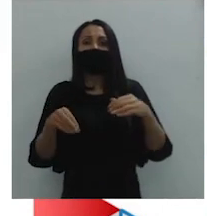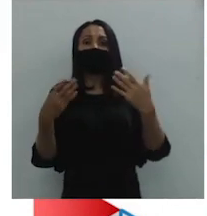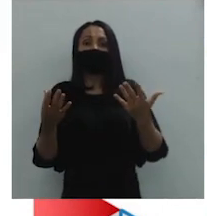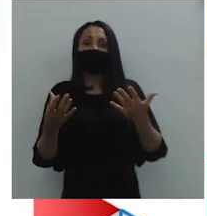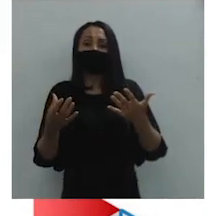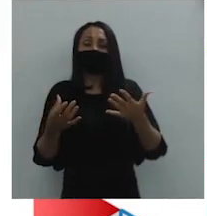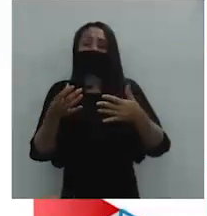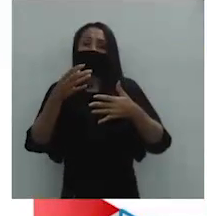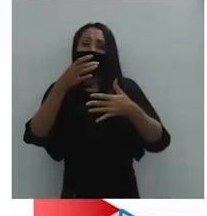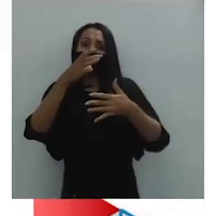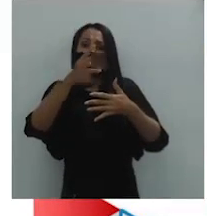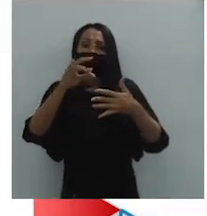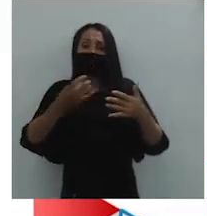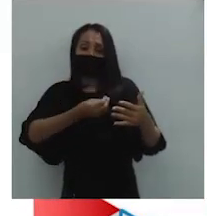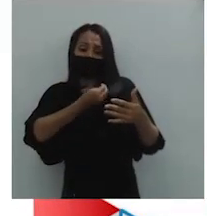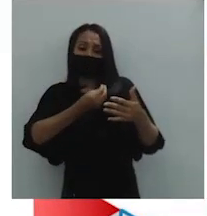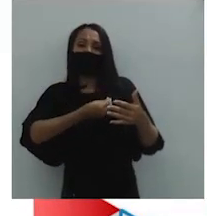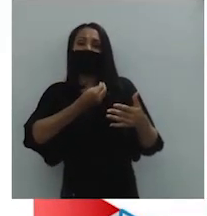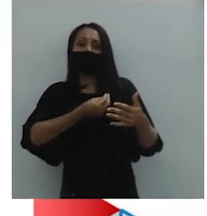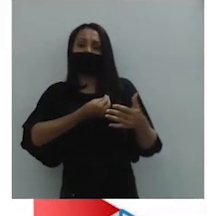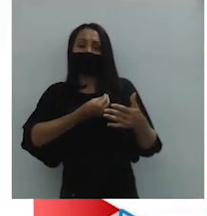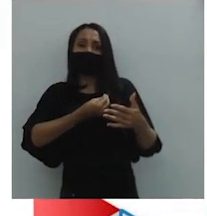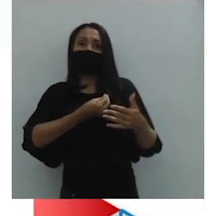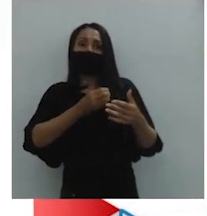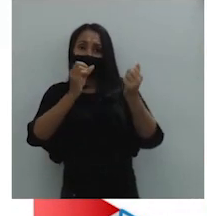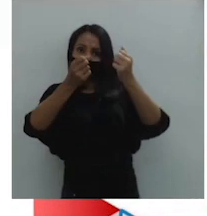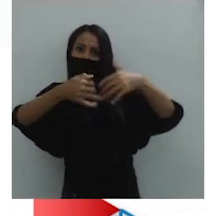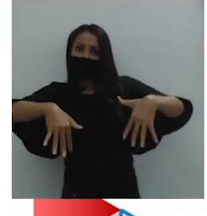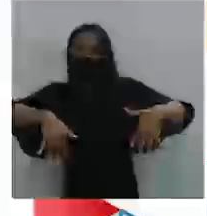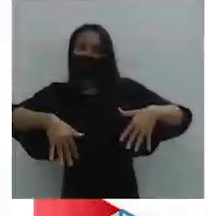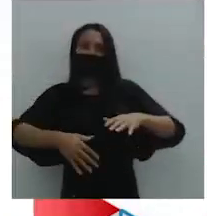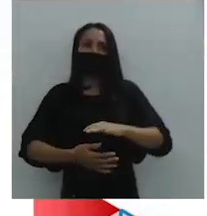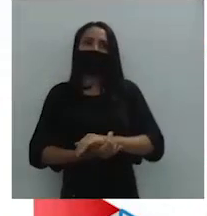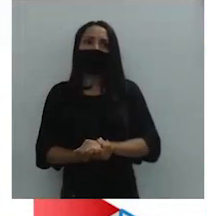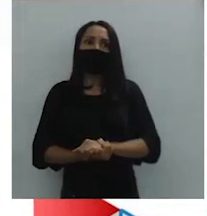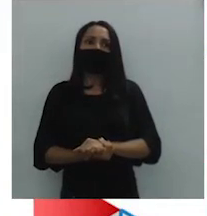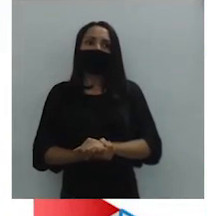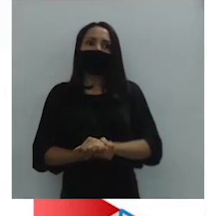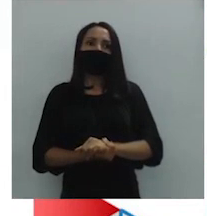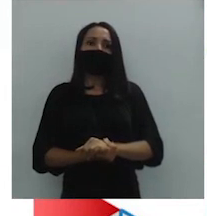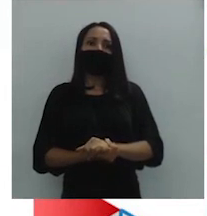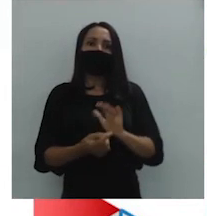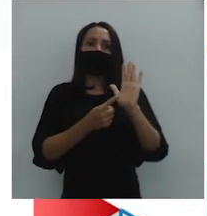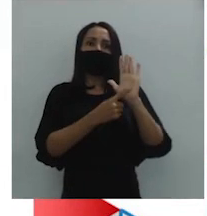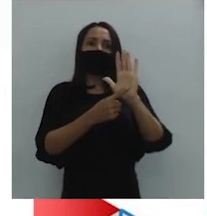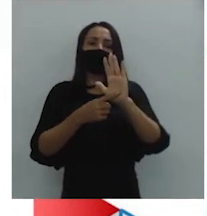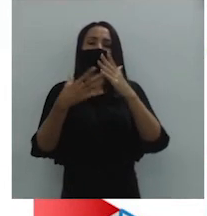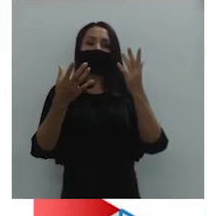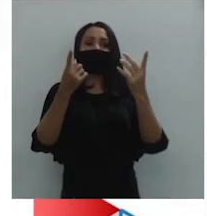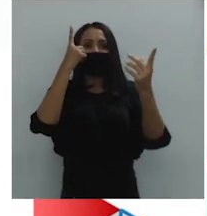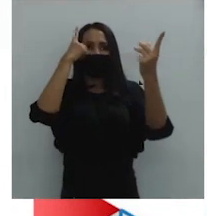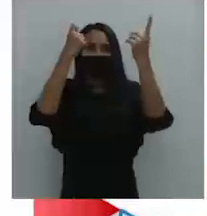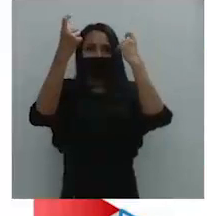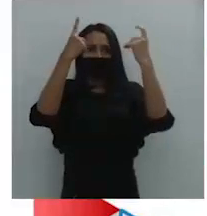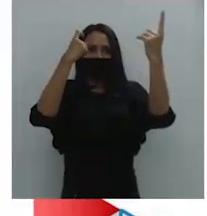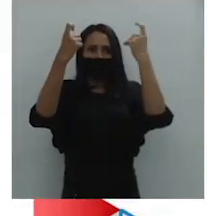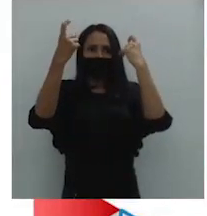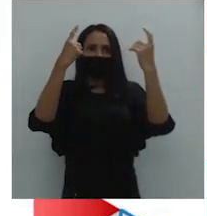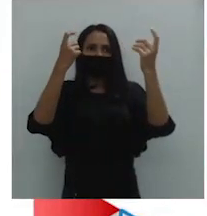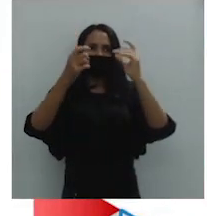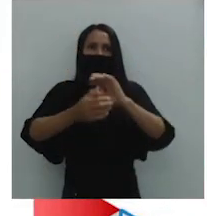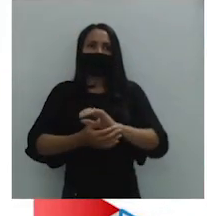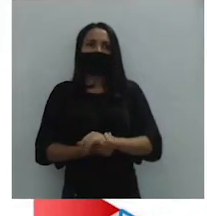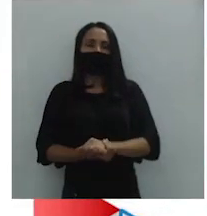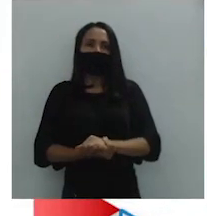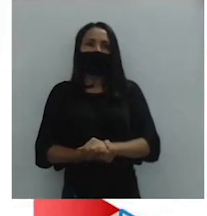aspecto, né, de vida. Aqui eu trouxe para vocês um mapa da violência. Isso em cima